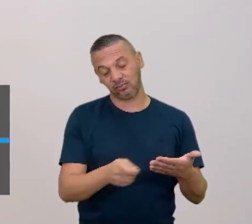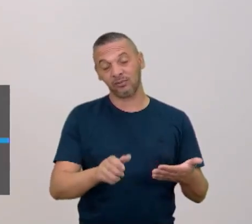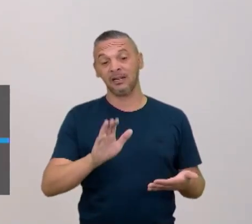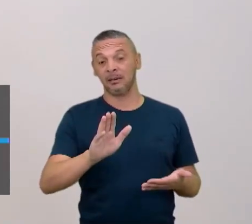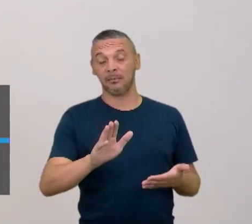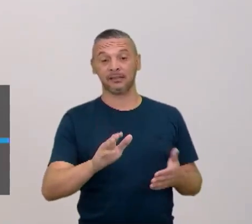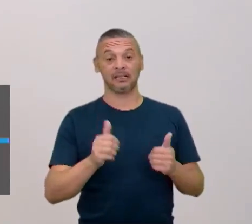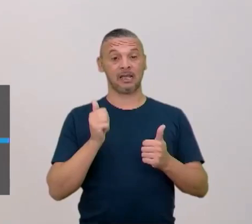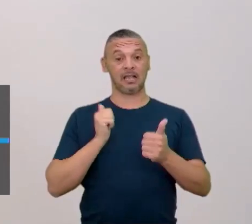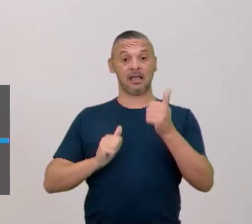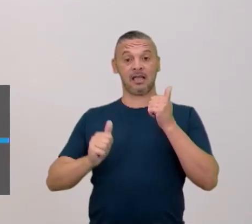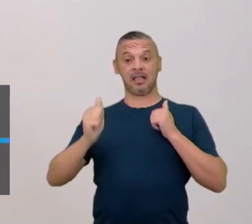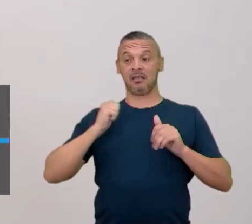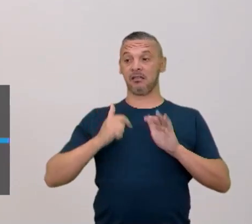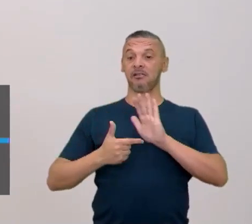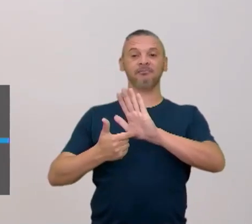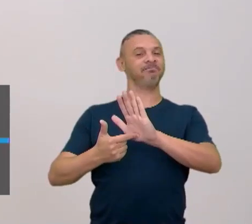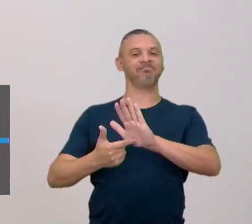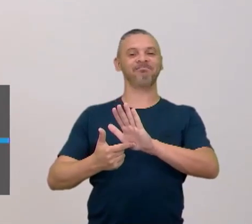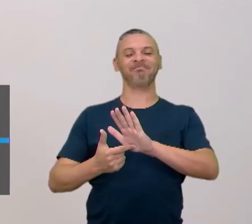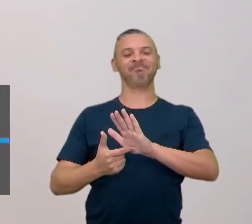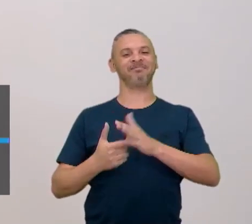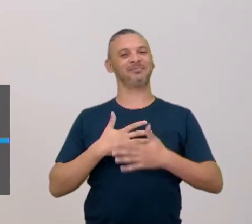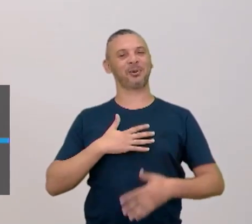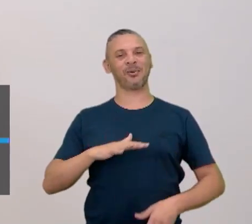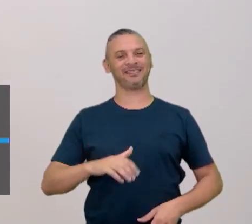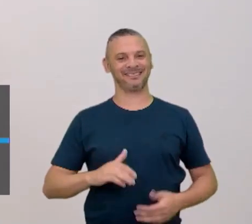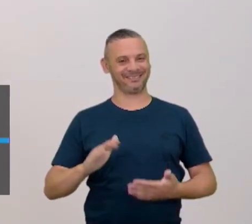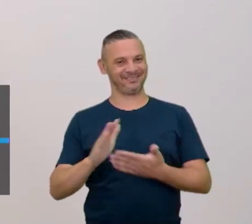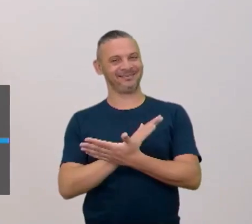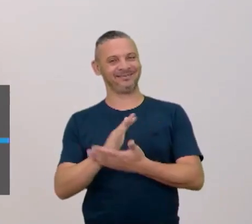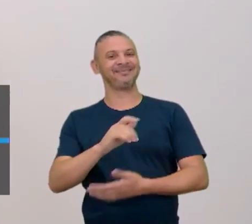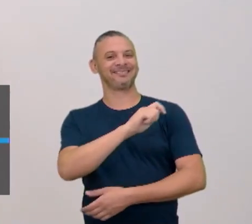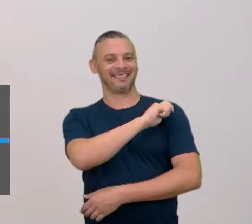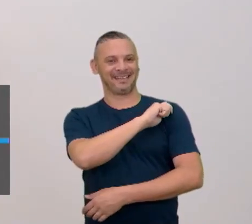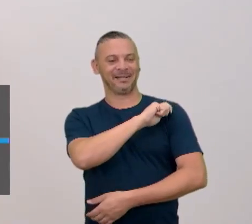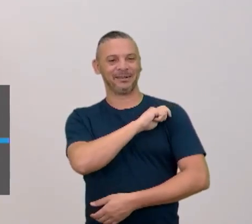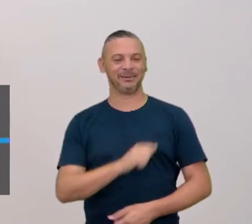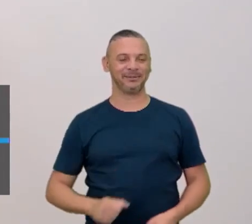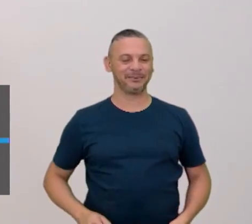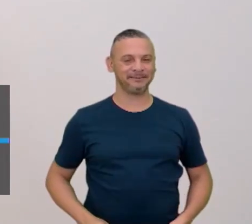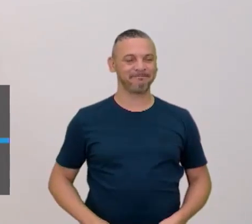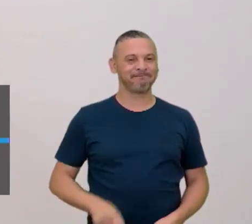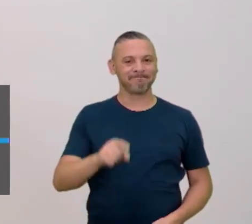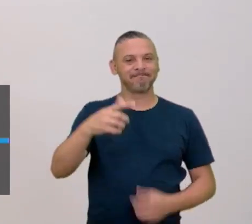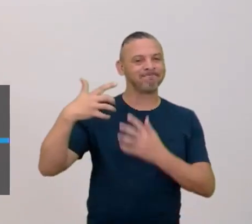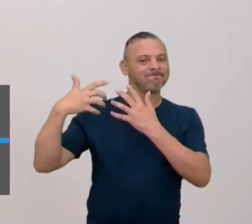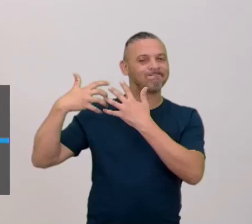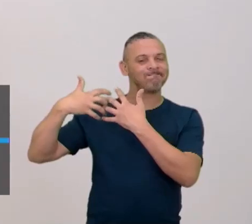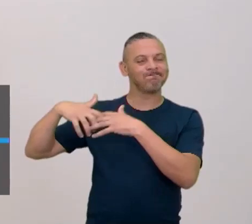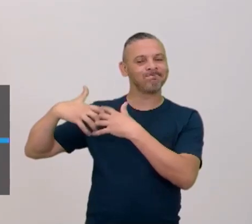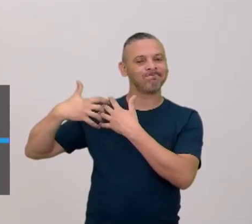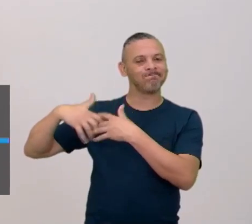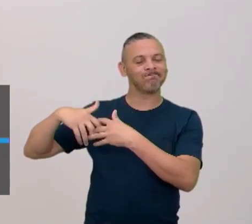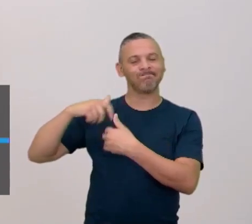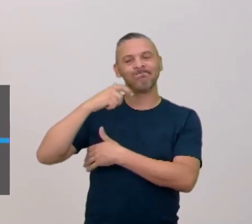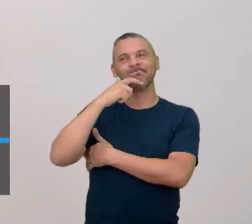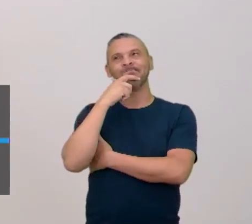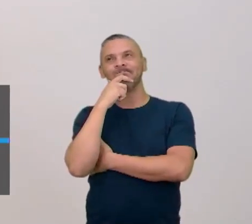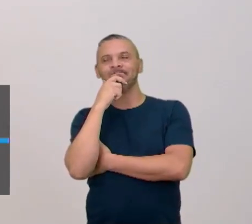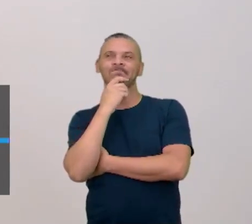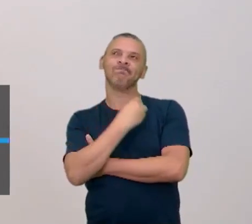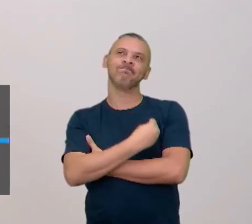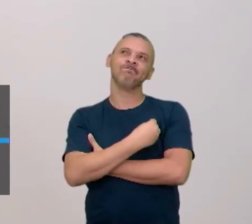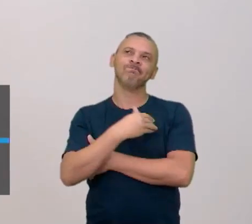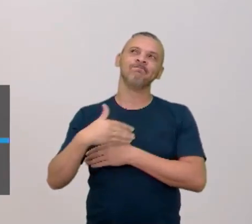maneira assim, sucinta, só para termos ideia, ficar com gostinho aí de pensar no seu projeto de vida. Por